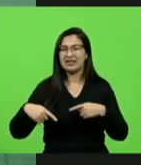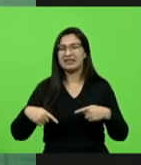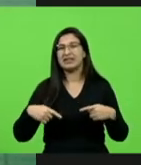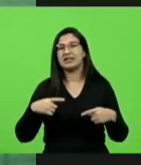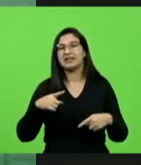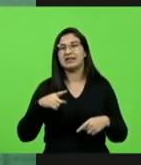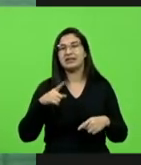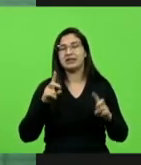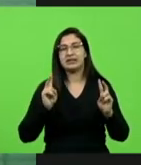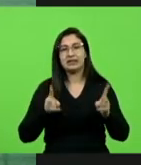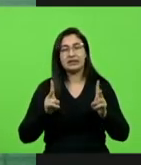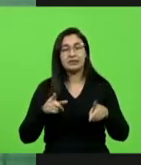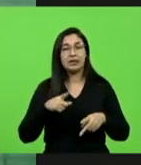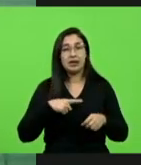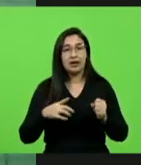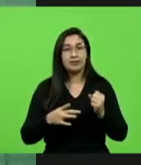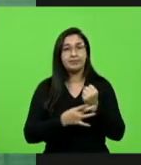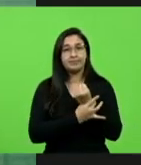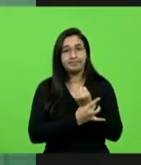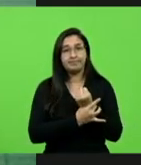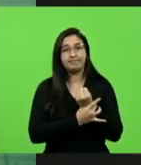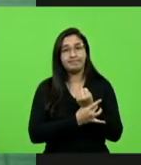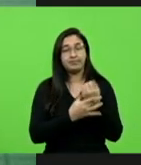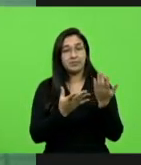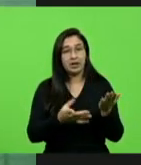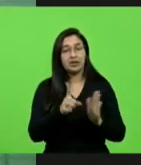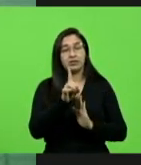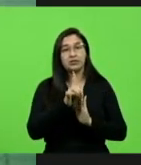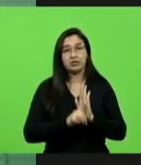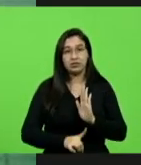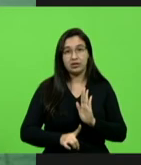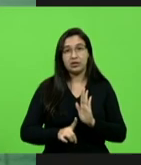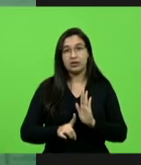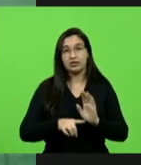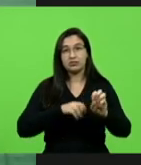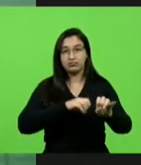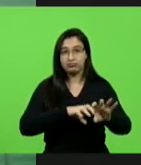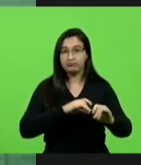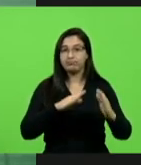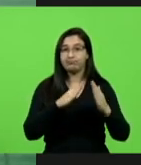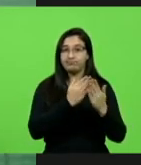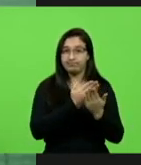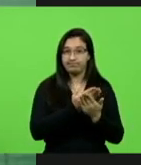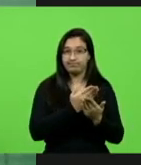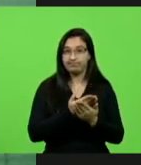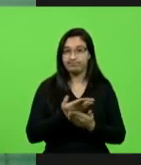às crianças, adolescentes e jovens o direito à educação escolar.